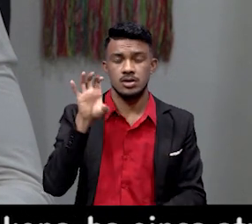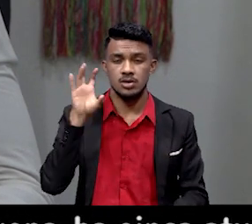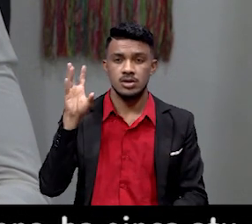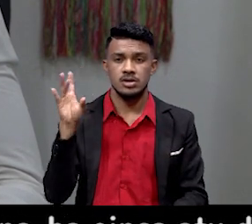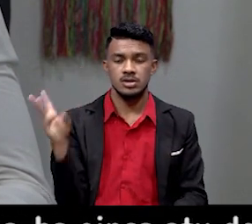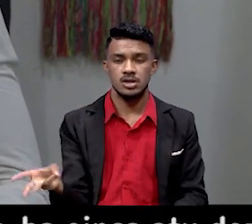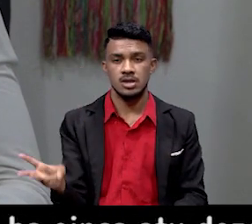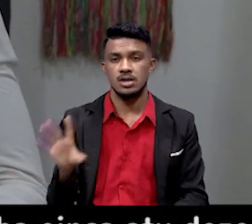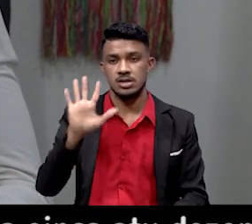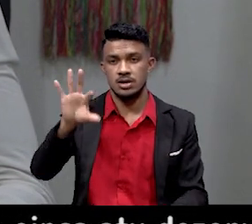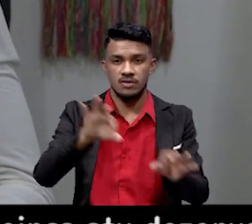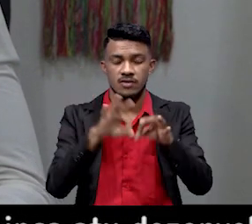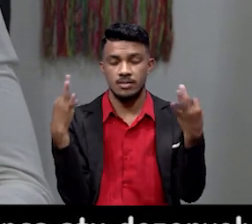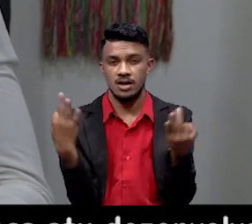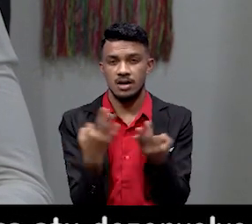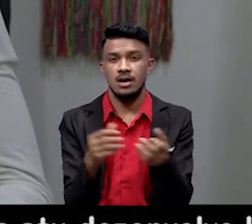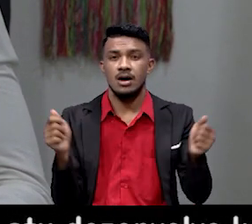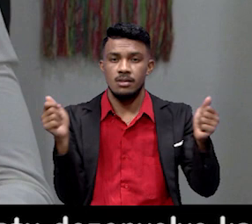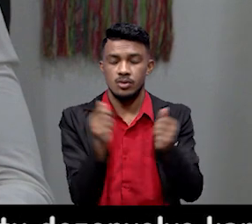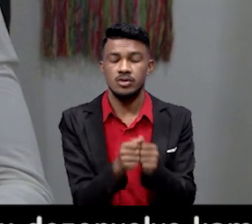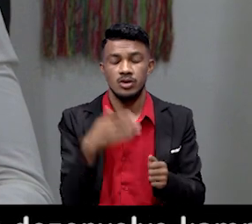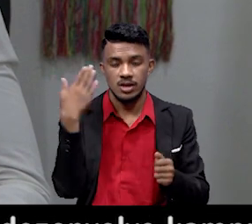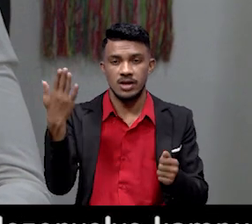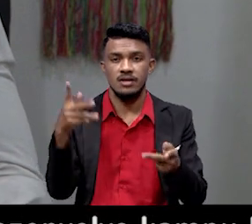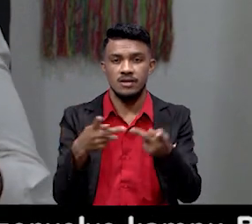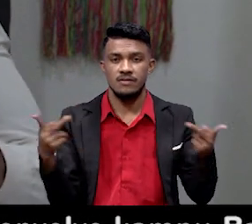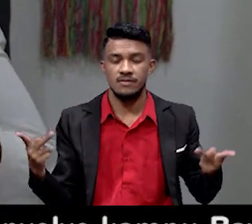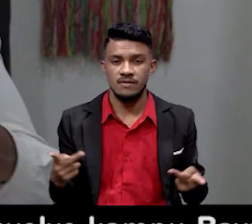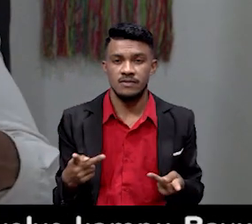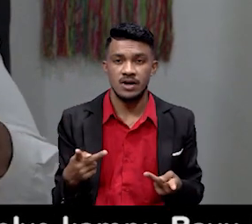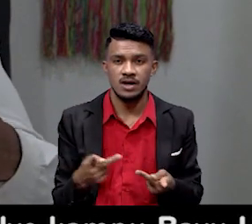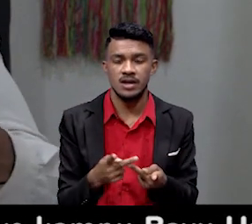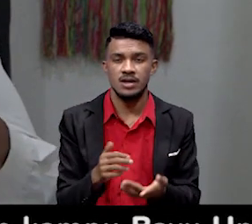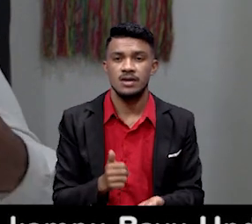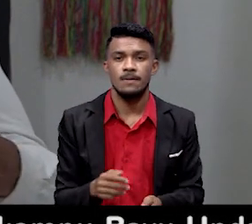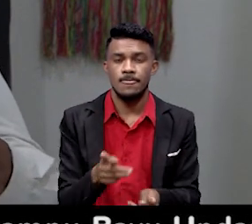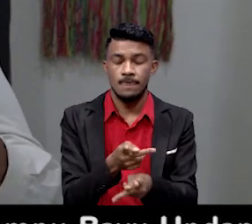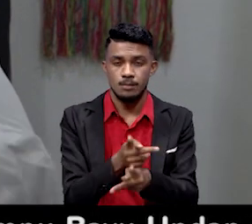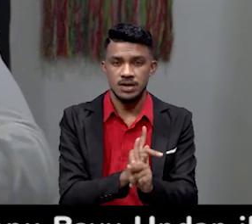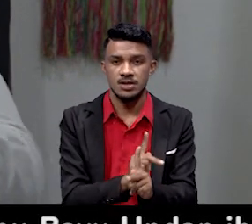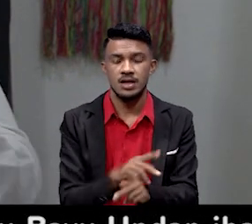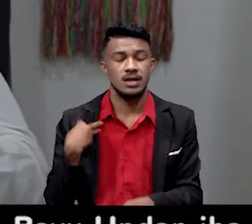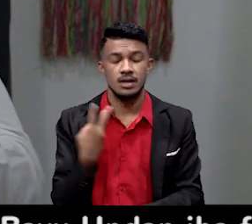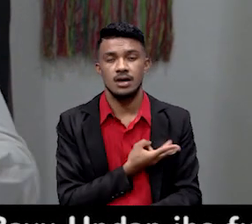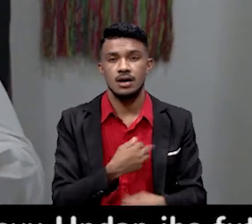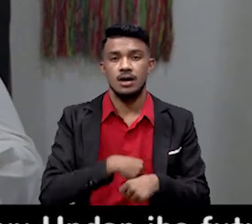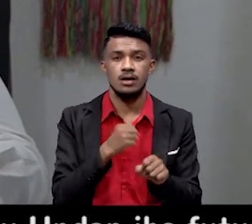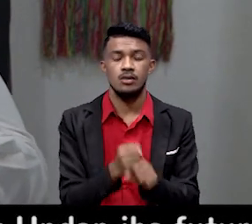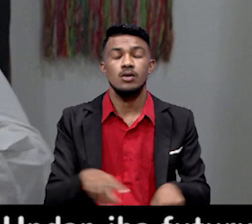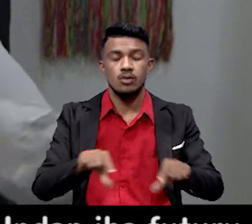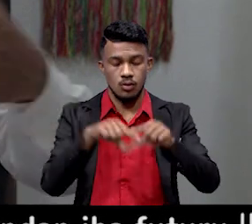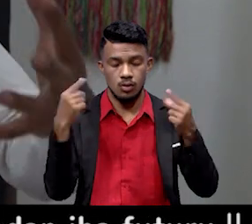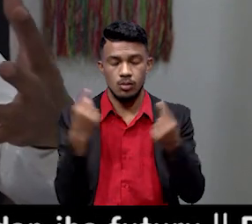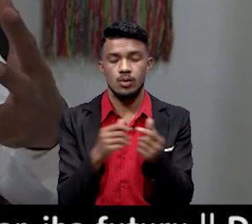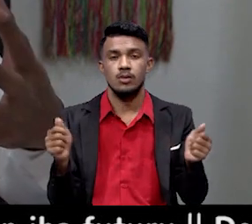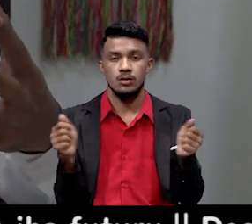765 famílias que há muito e a centro refugiado Hitu agora. Nebe, e te halou na aproximação ao Sira, e te agrupa na Sira, Sira